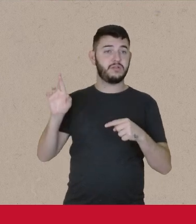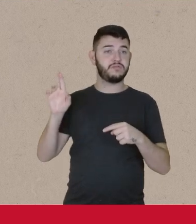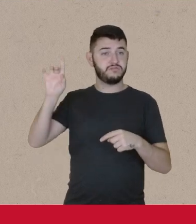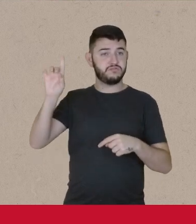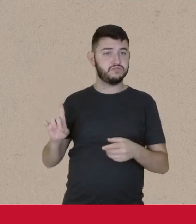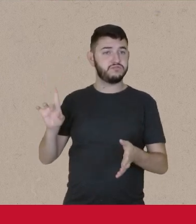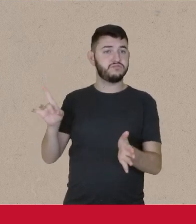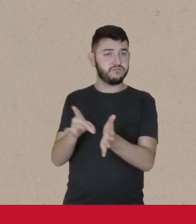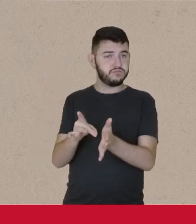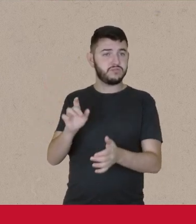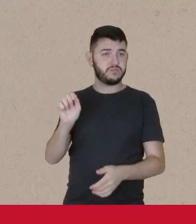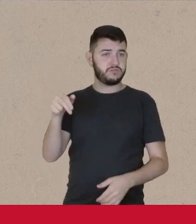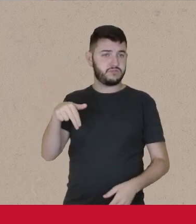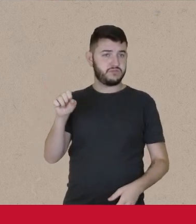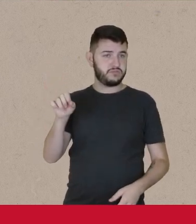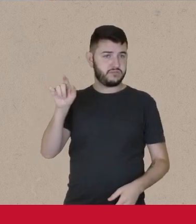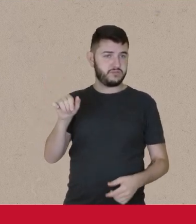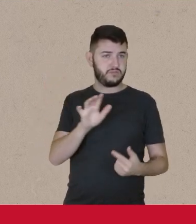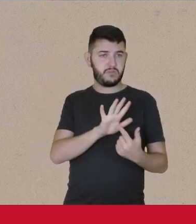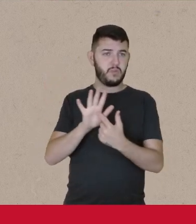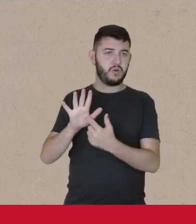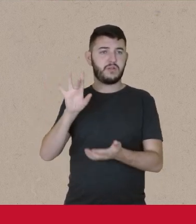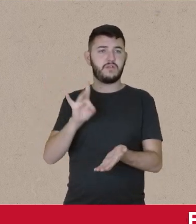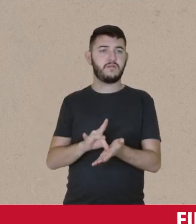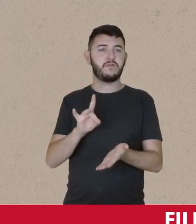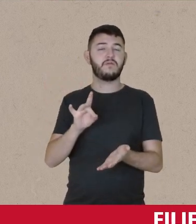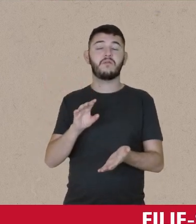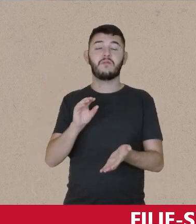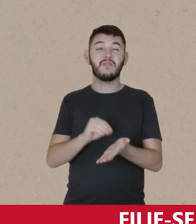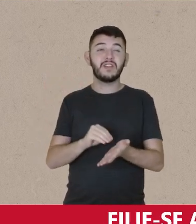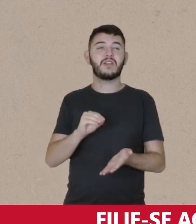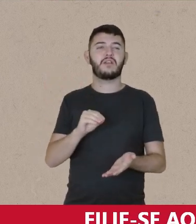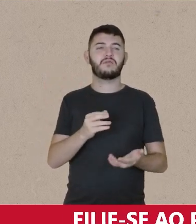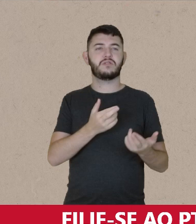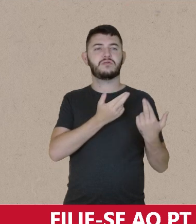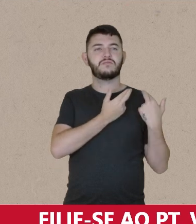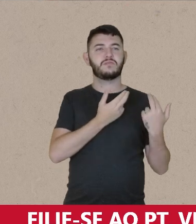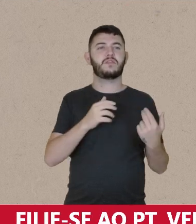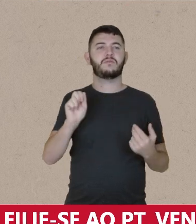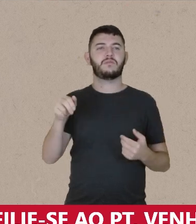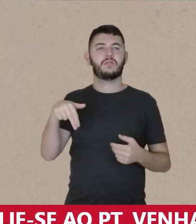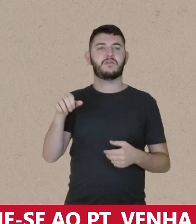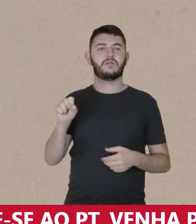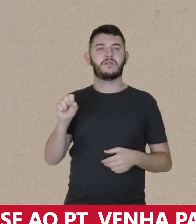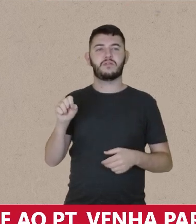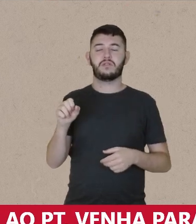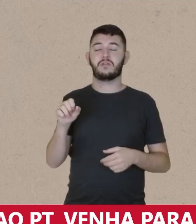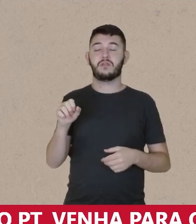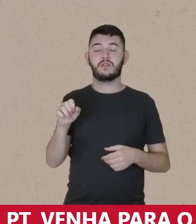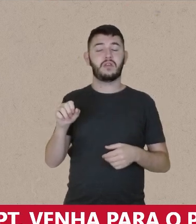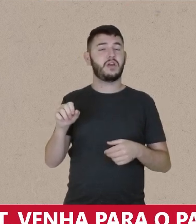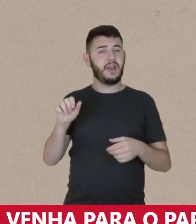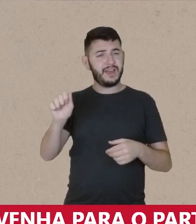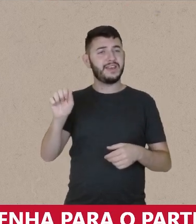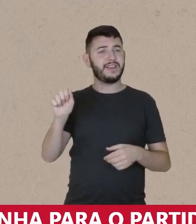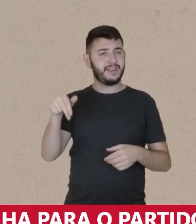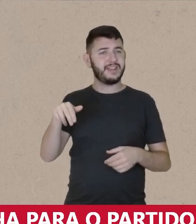já demonstra o descompromisso com a ANS. Quer dizer, além disso, a